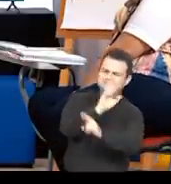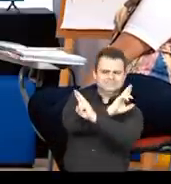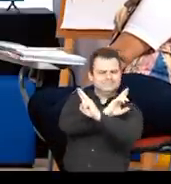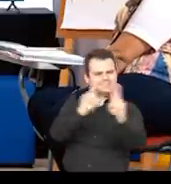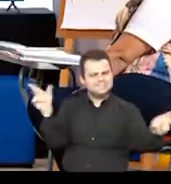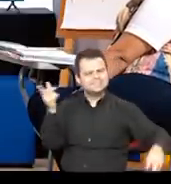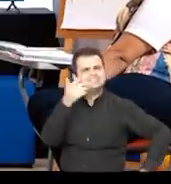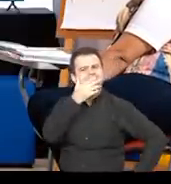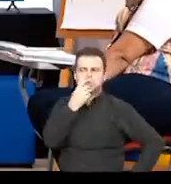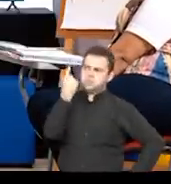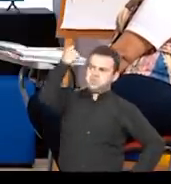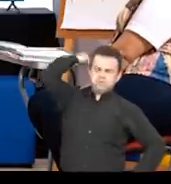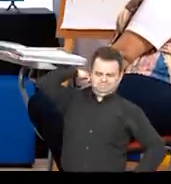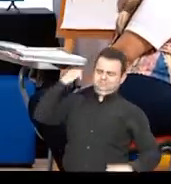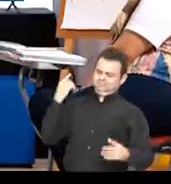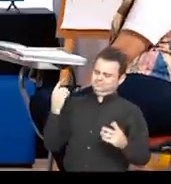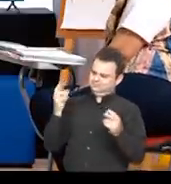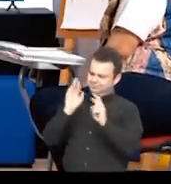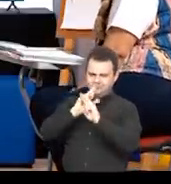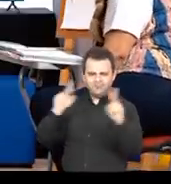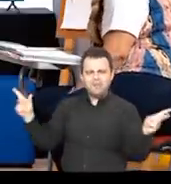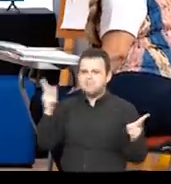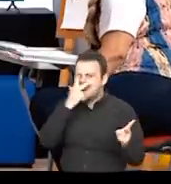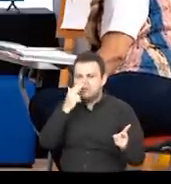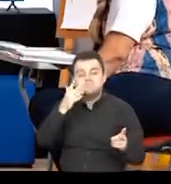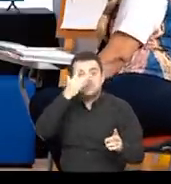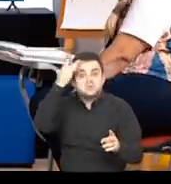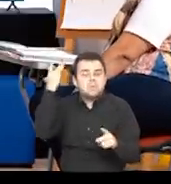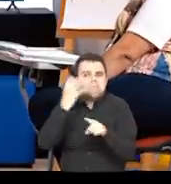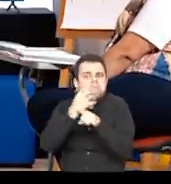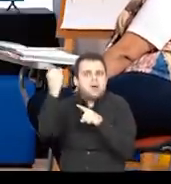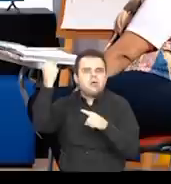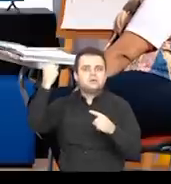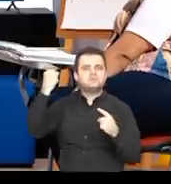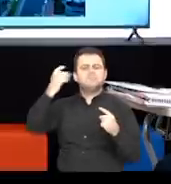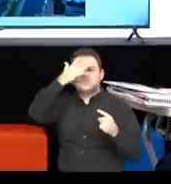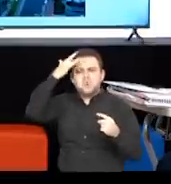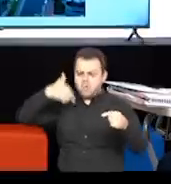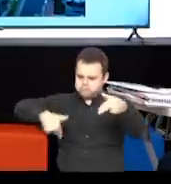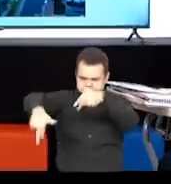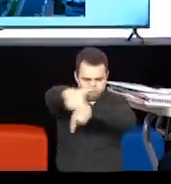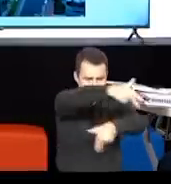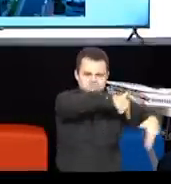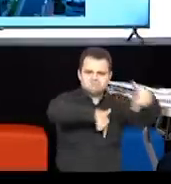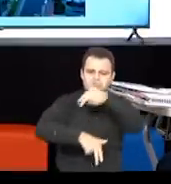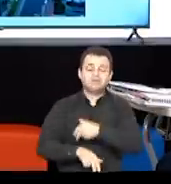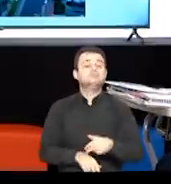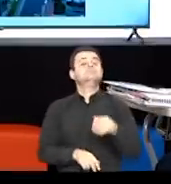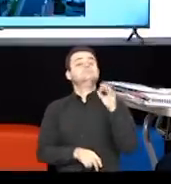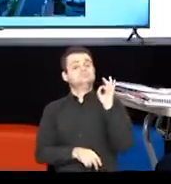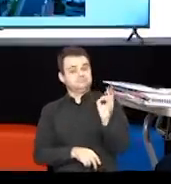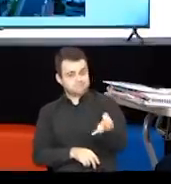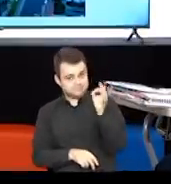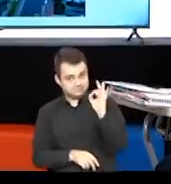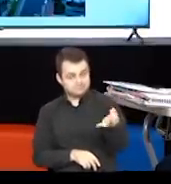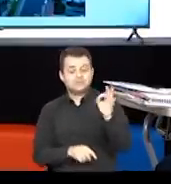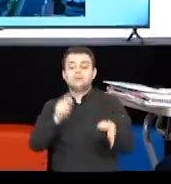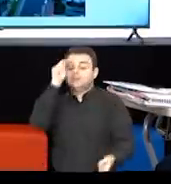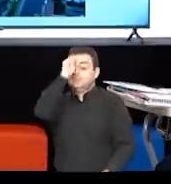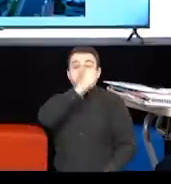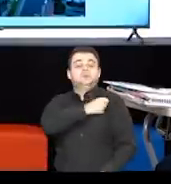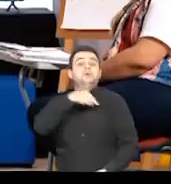diferente, né? De antigamente. Parece que tem até mais gente andando nas ruas, pro. Isso é porque Rio Preto passou pelo processo